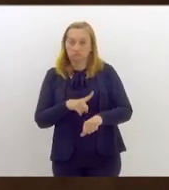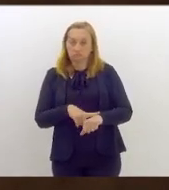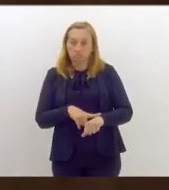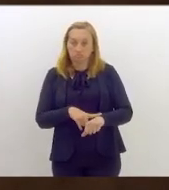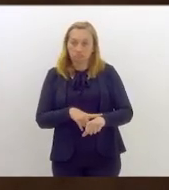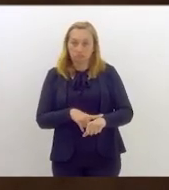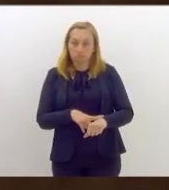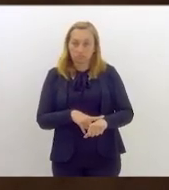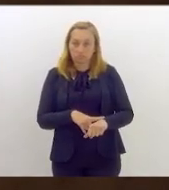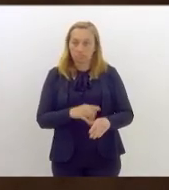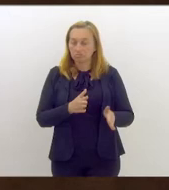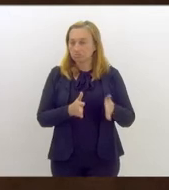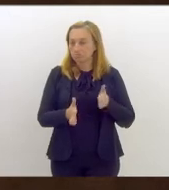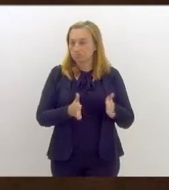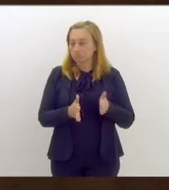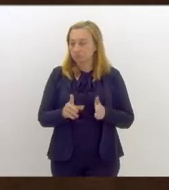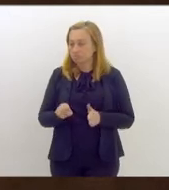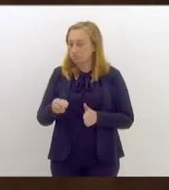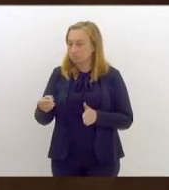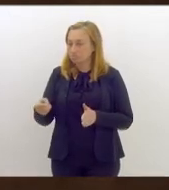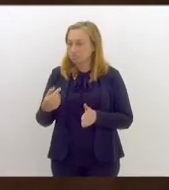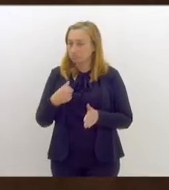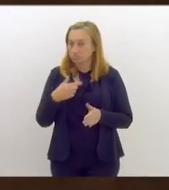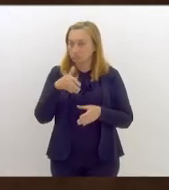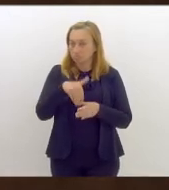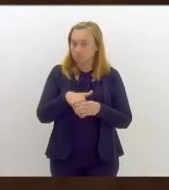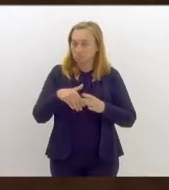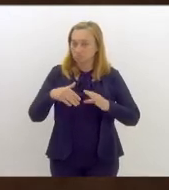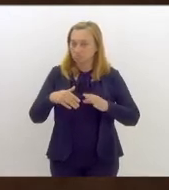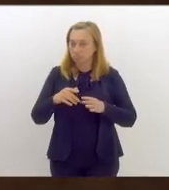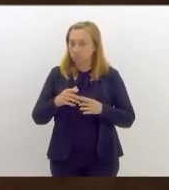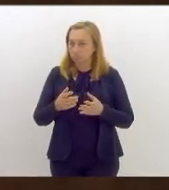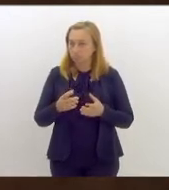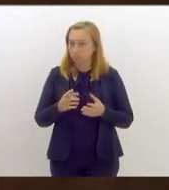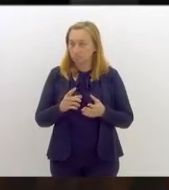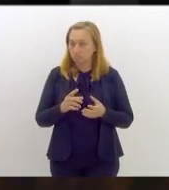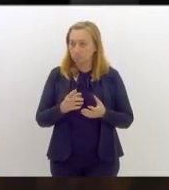análise pormenorizada, estou me abstendo de votar em todas. Ok.